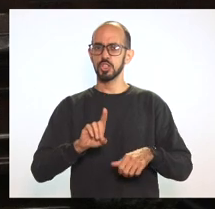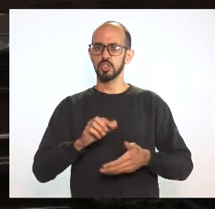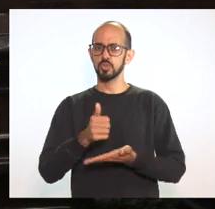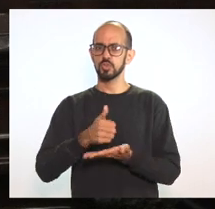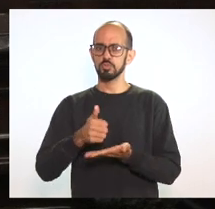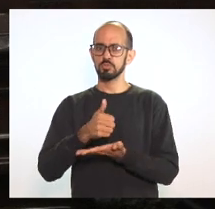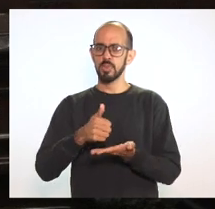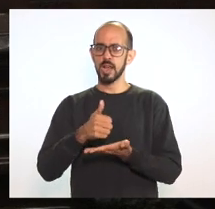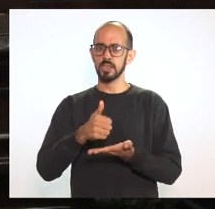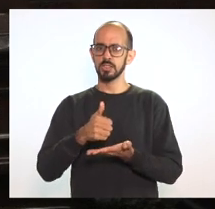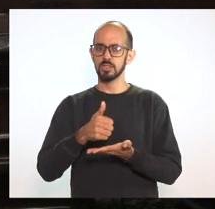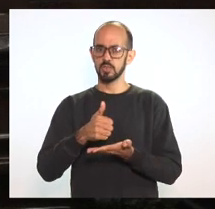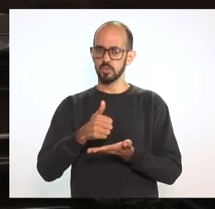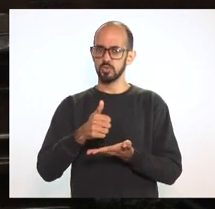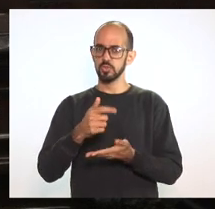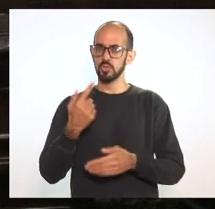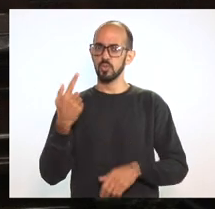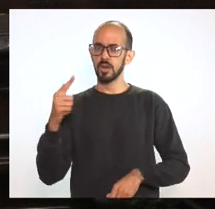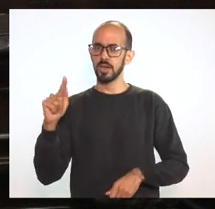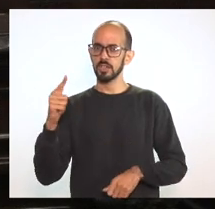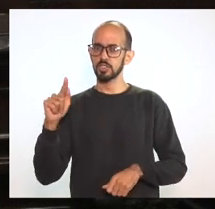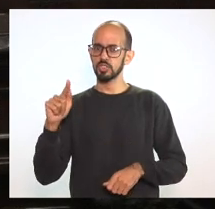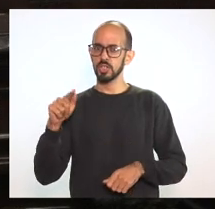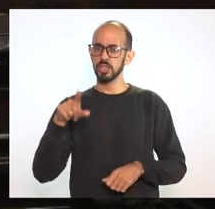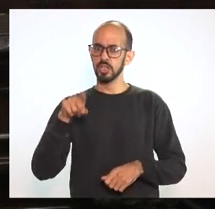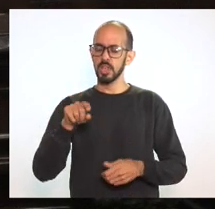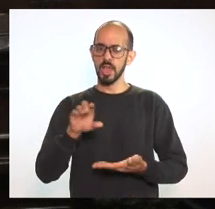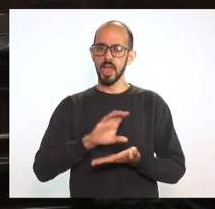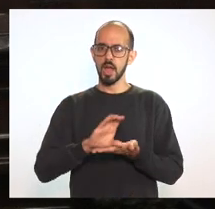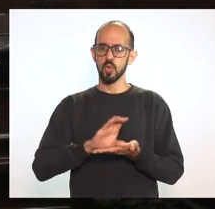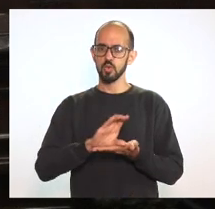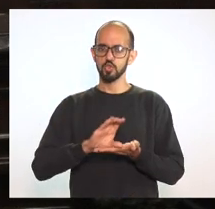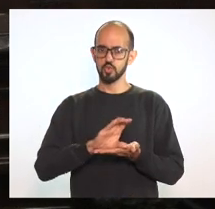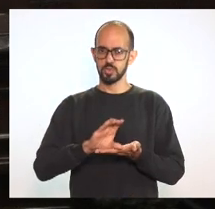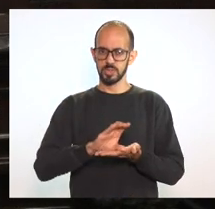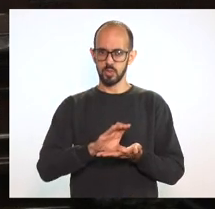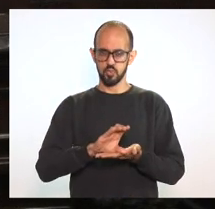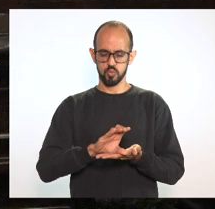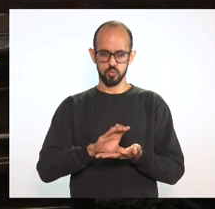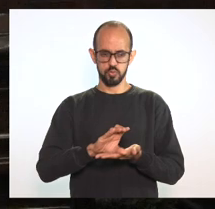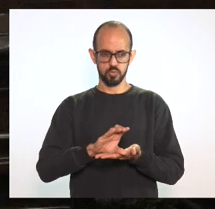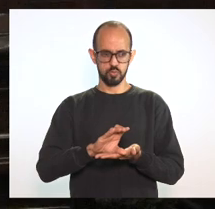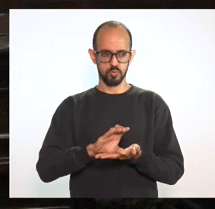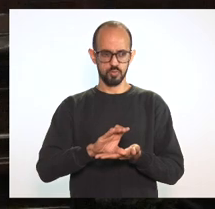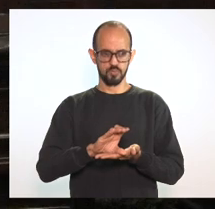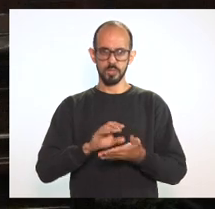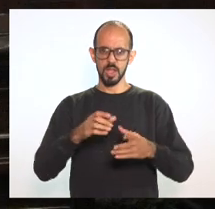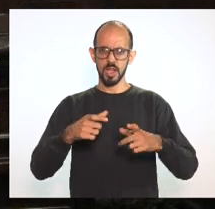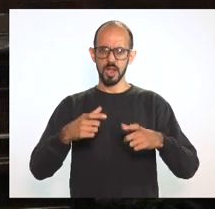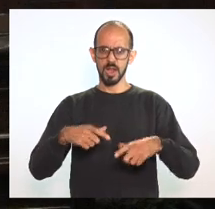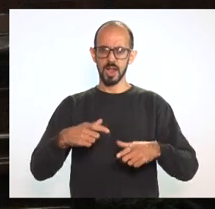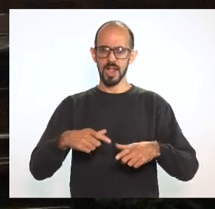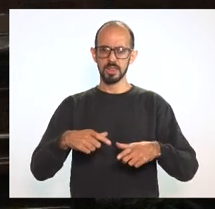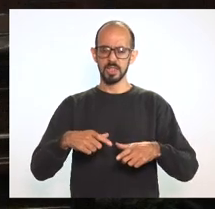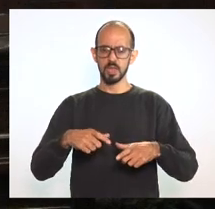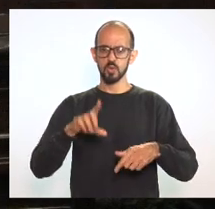nossa Carta Magna, pela nossa Constituição Federal. Cadê o direito de ir e